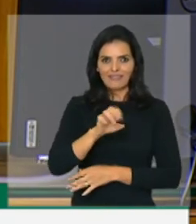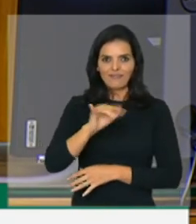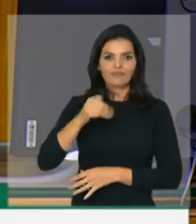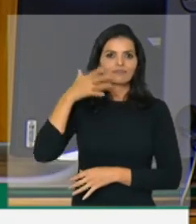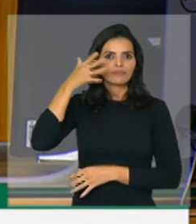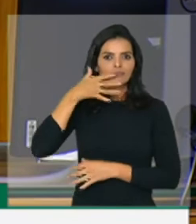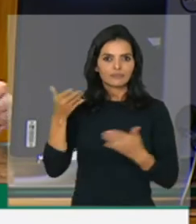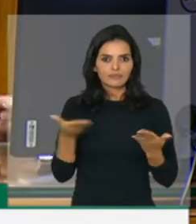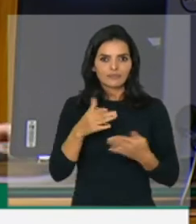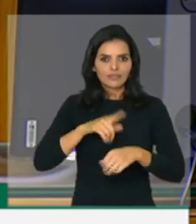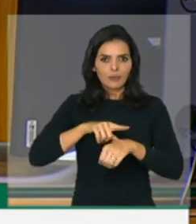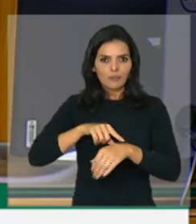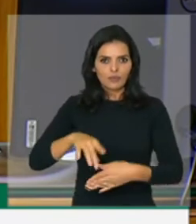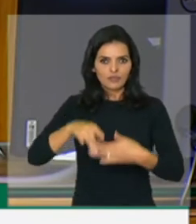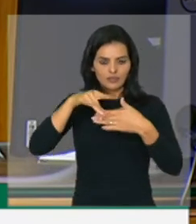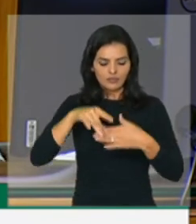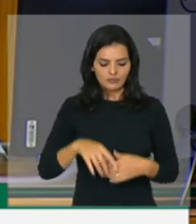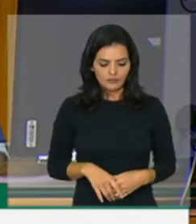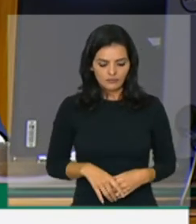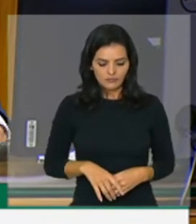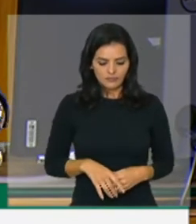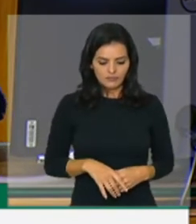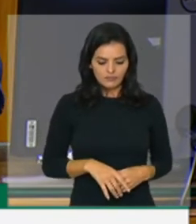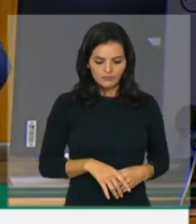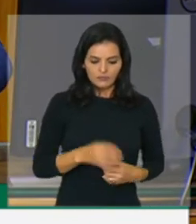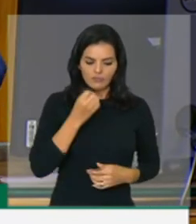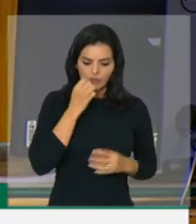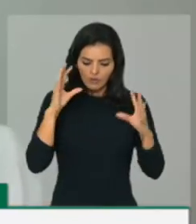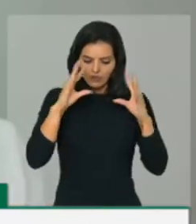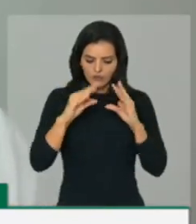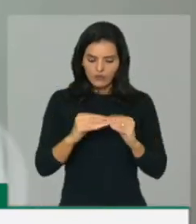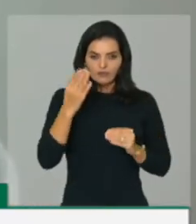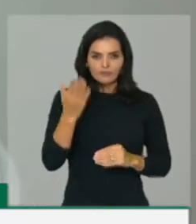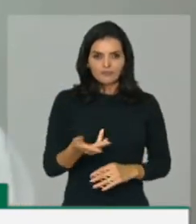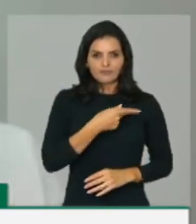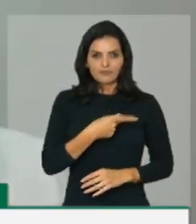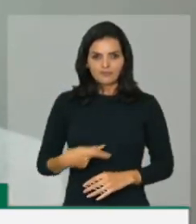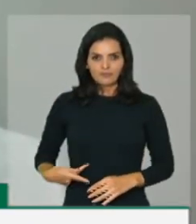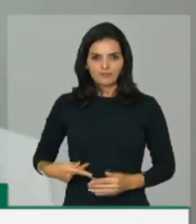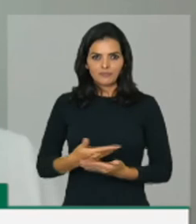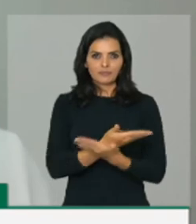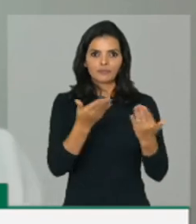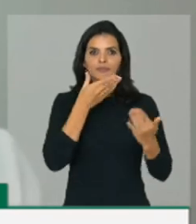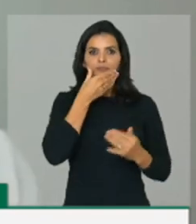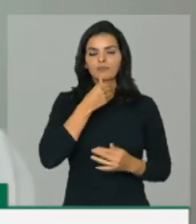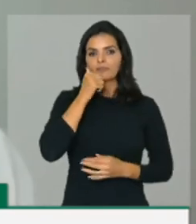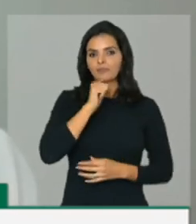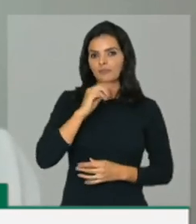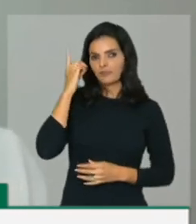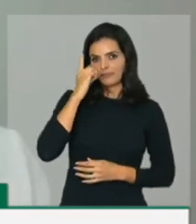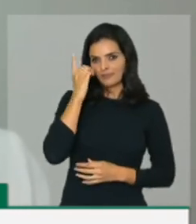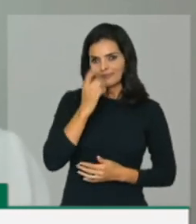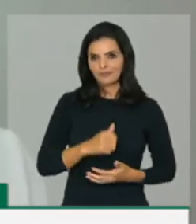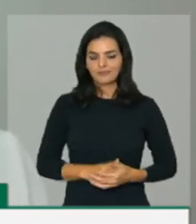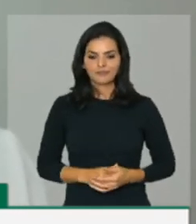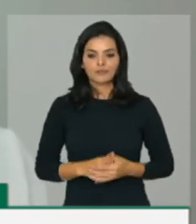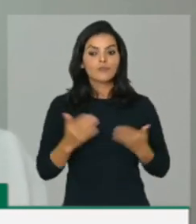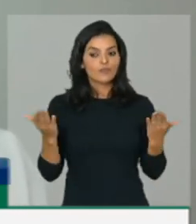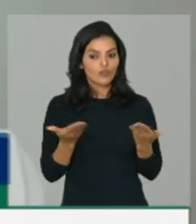pelo tempo de liderança. Boa noite, senhor presidente, senhoras e senhores parlamentares.